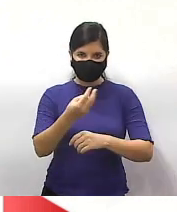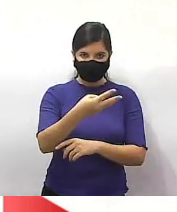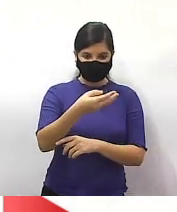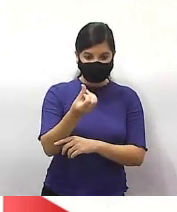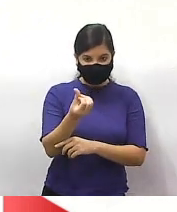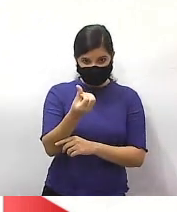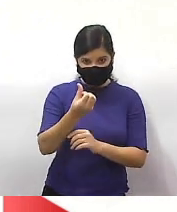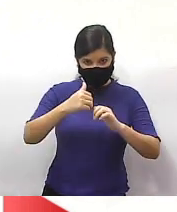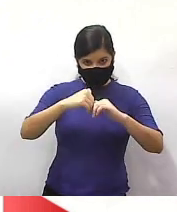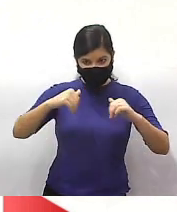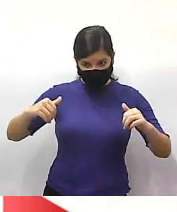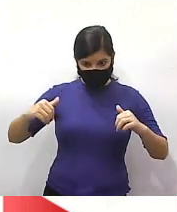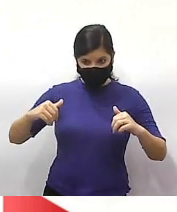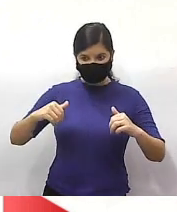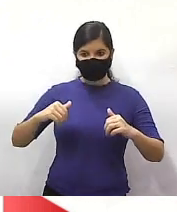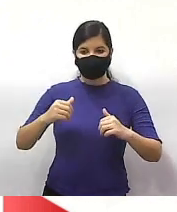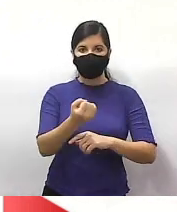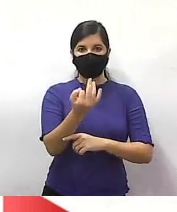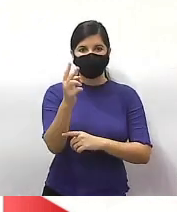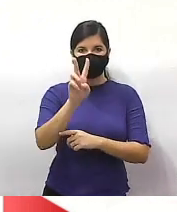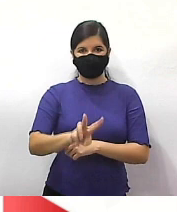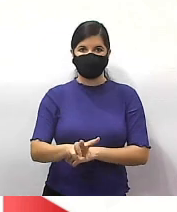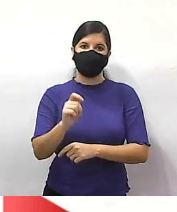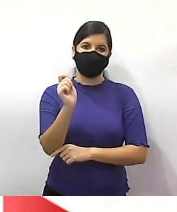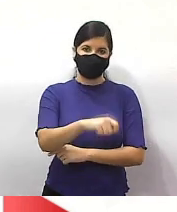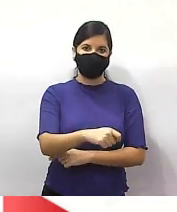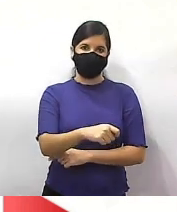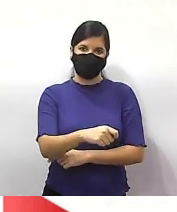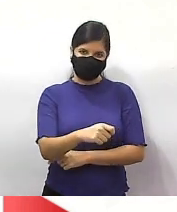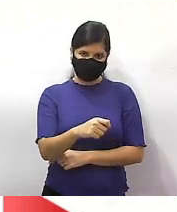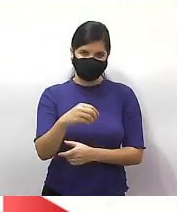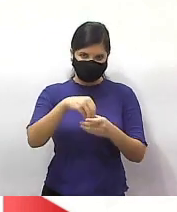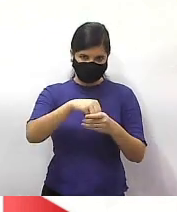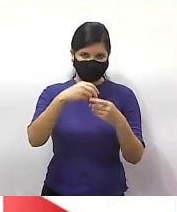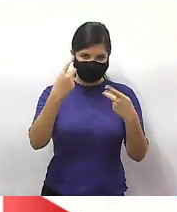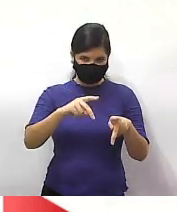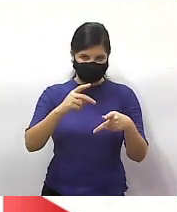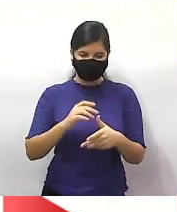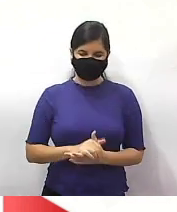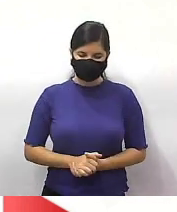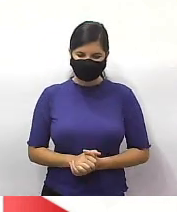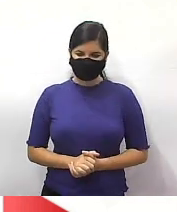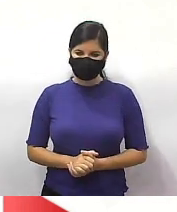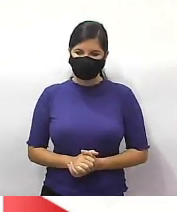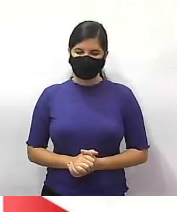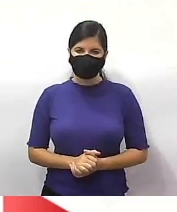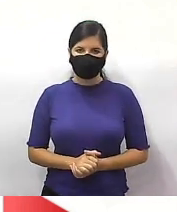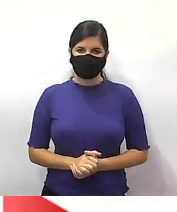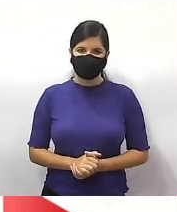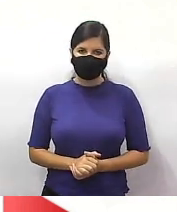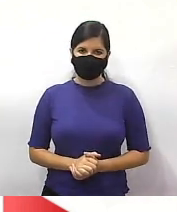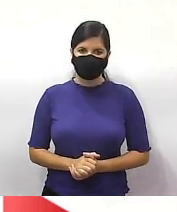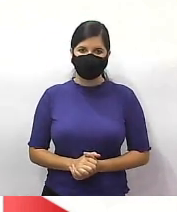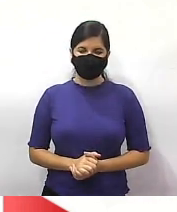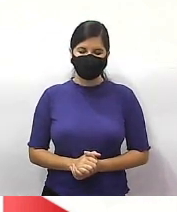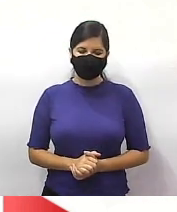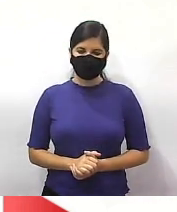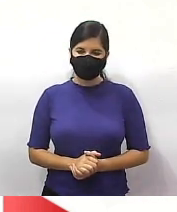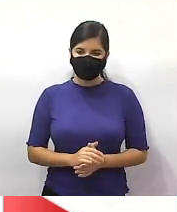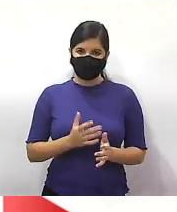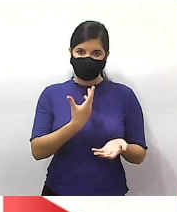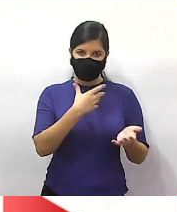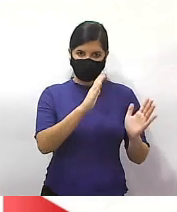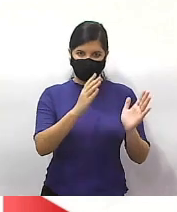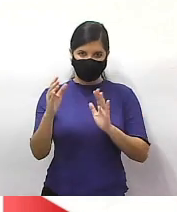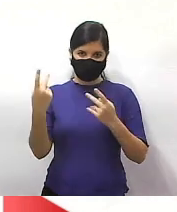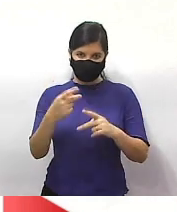para ver quantas vezes ele cabe o número 32 ali dentro da sua composição de sequência